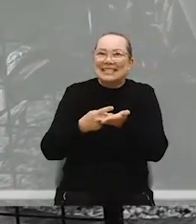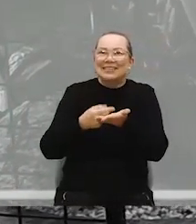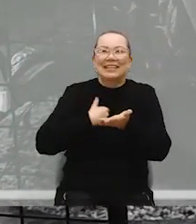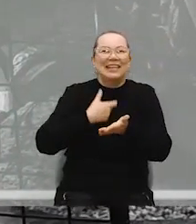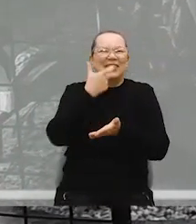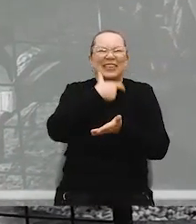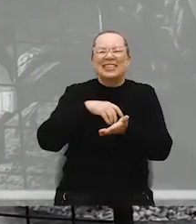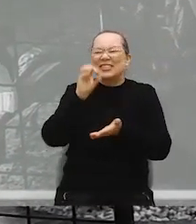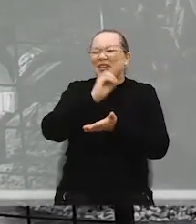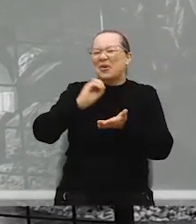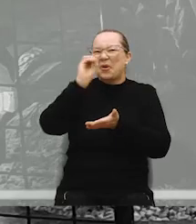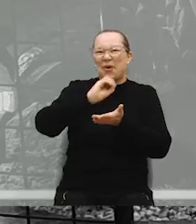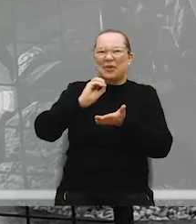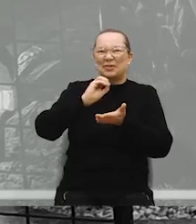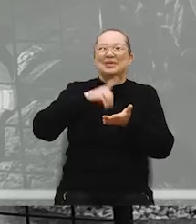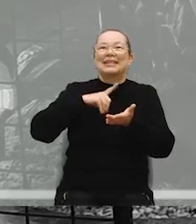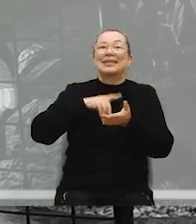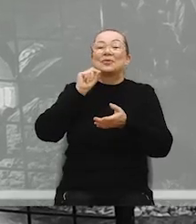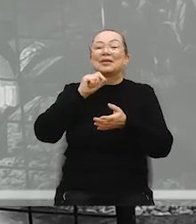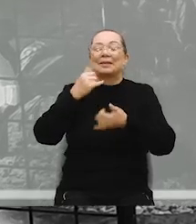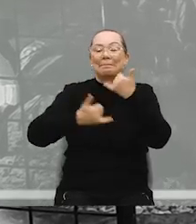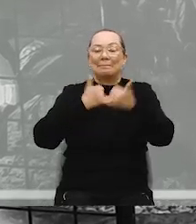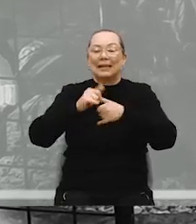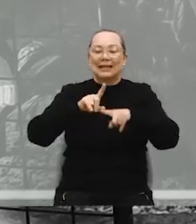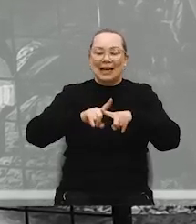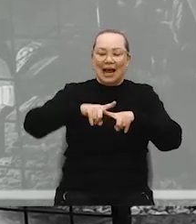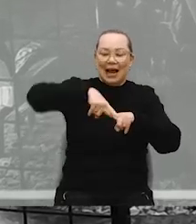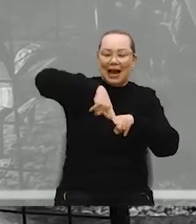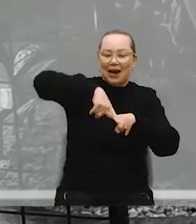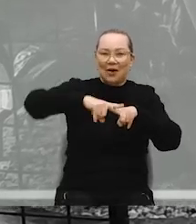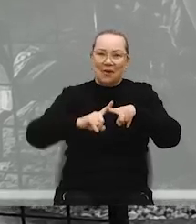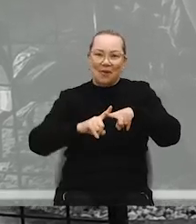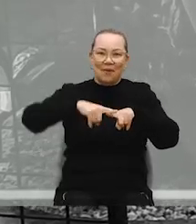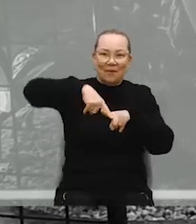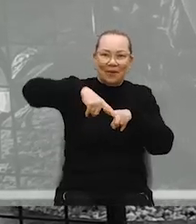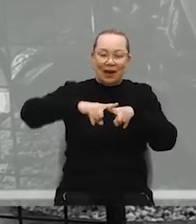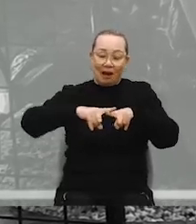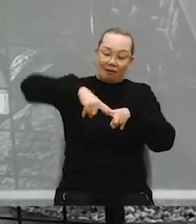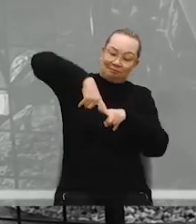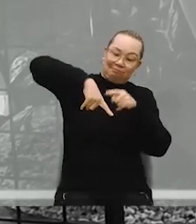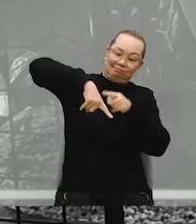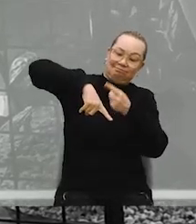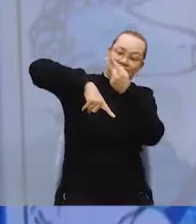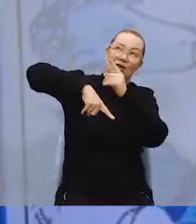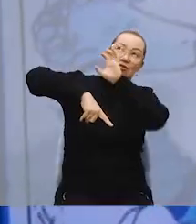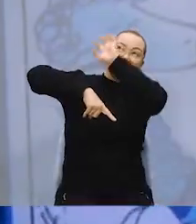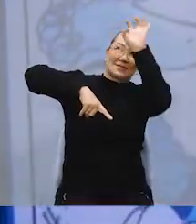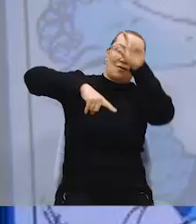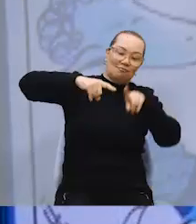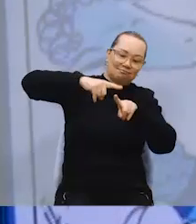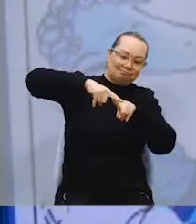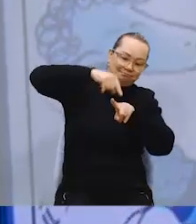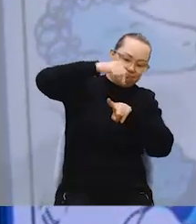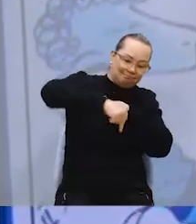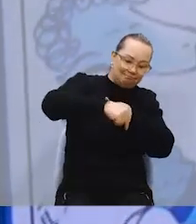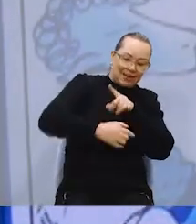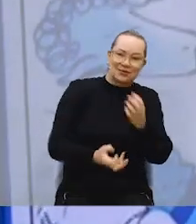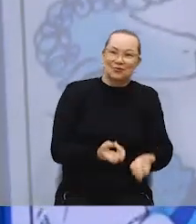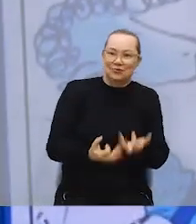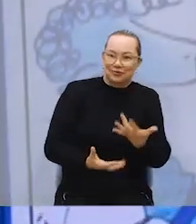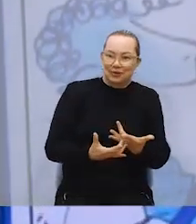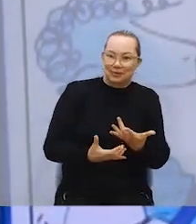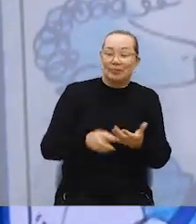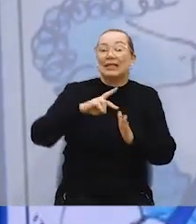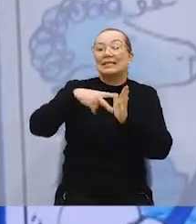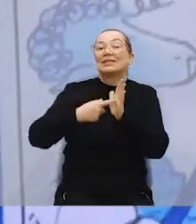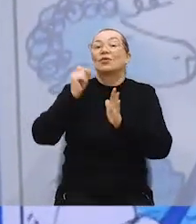genial, a brincadeira da gangorra. Que a gangorra, quando está em cima, está no céu, quando está embaixo, está no inferno. Né? Então, aquele altos e